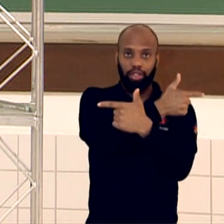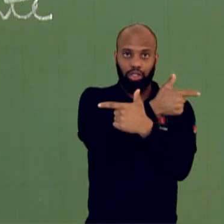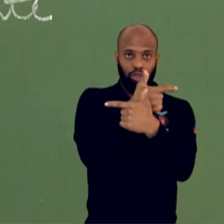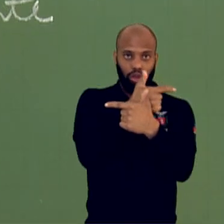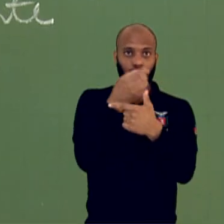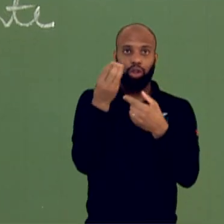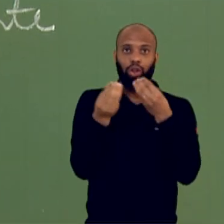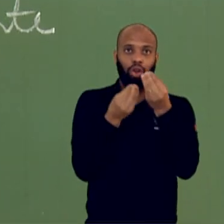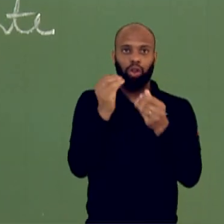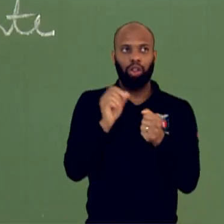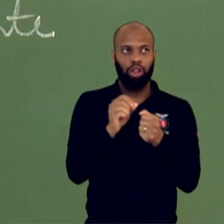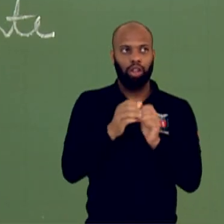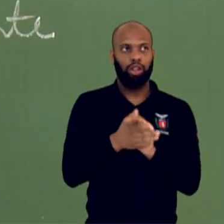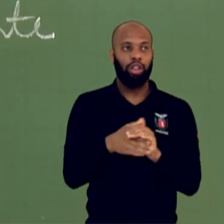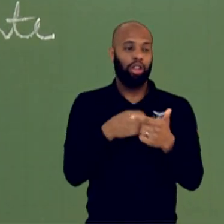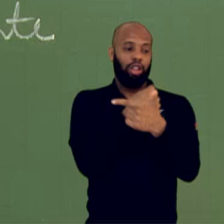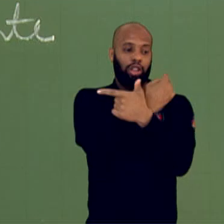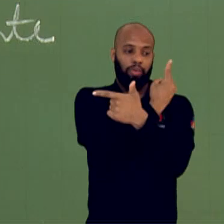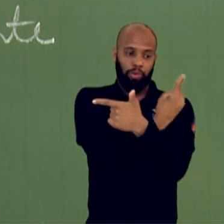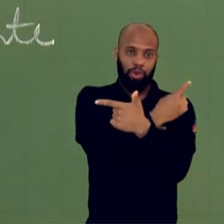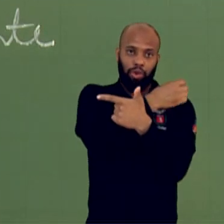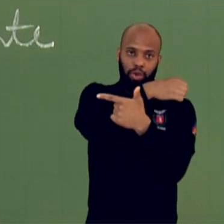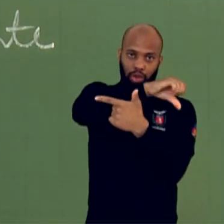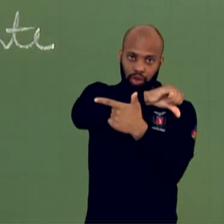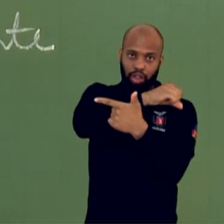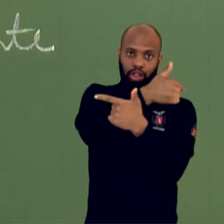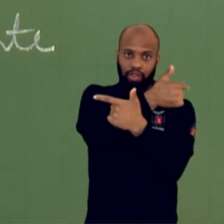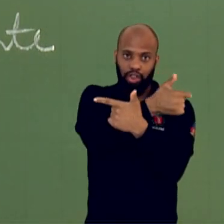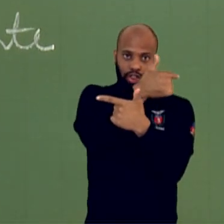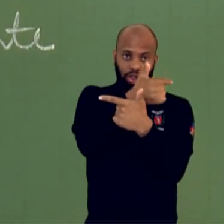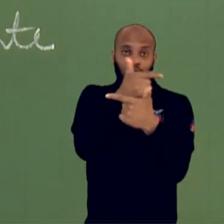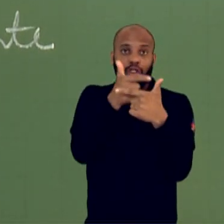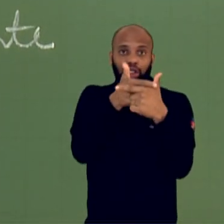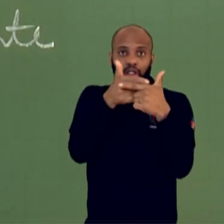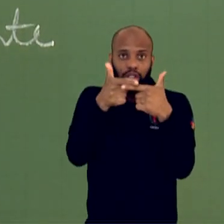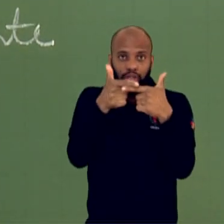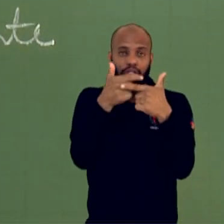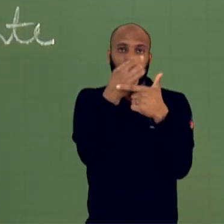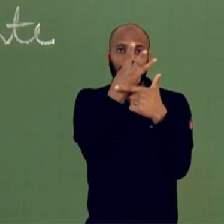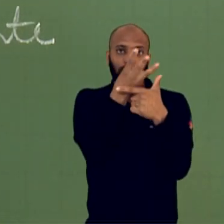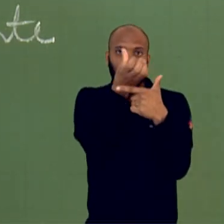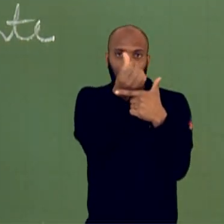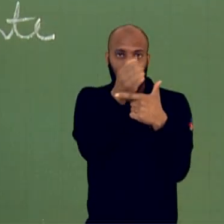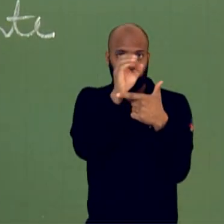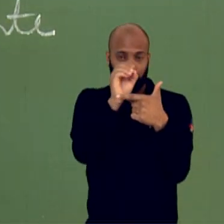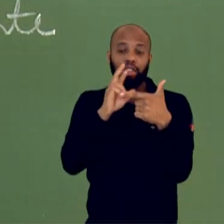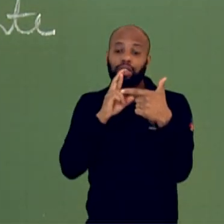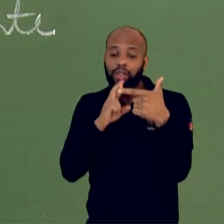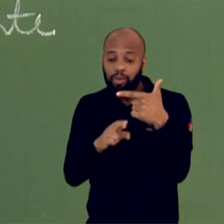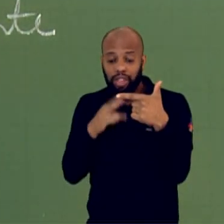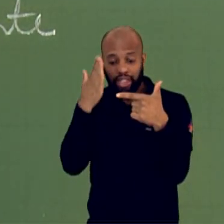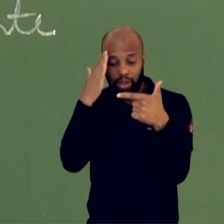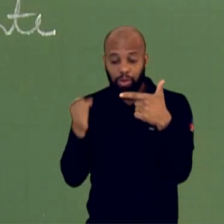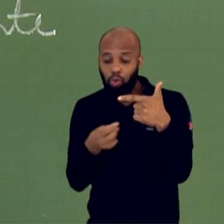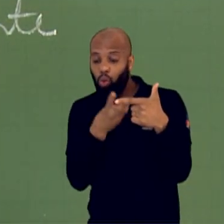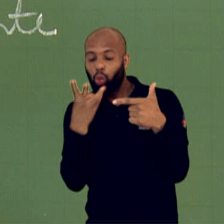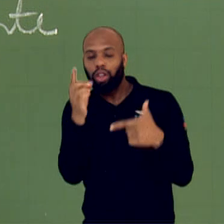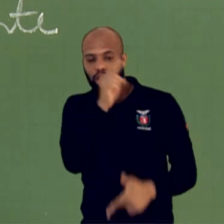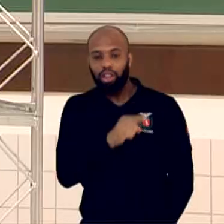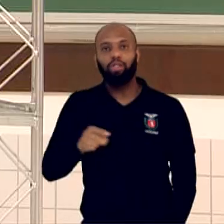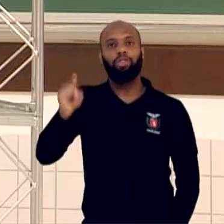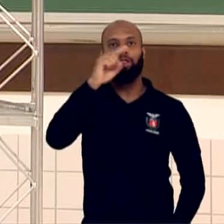isso? A gente vai dividir por 360 para saber quantas